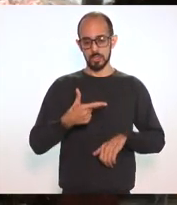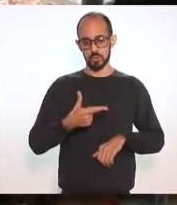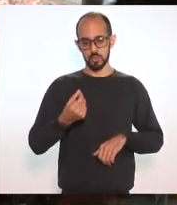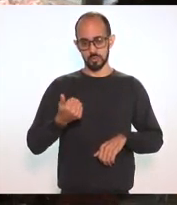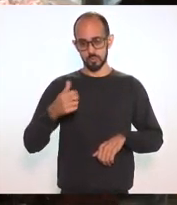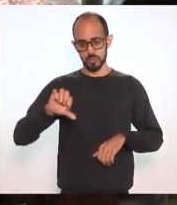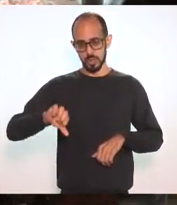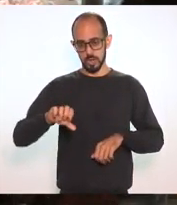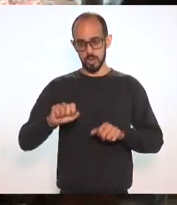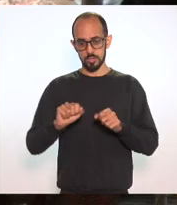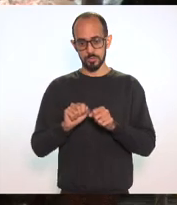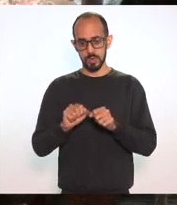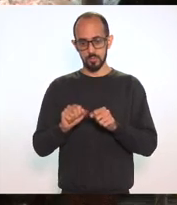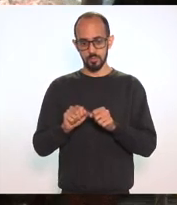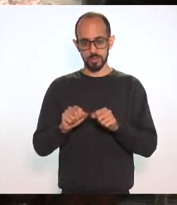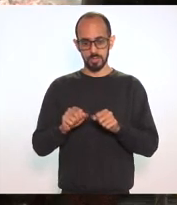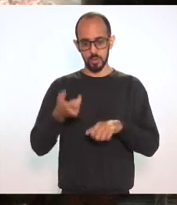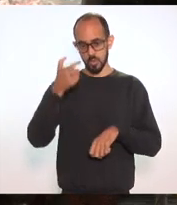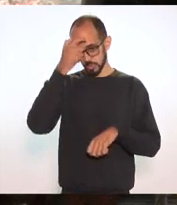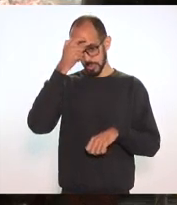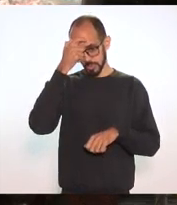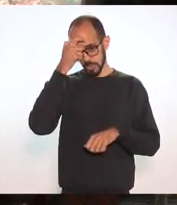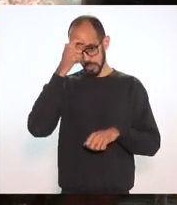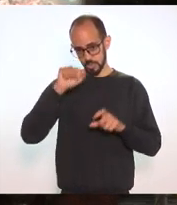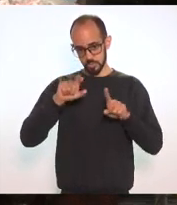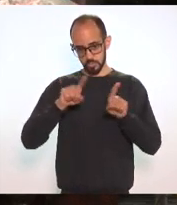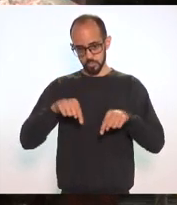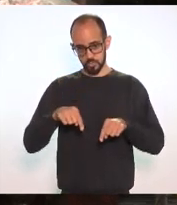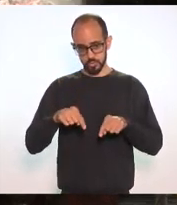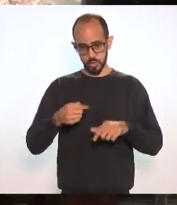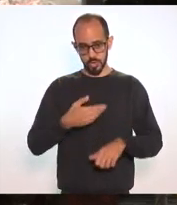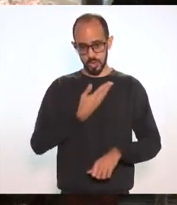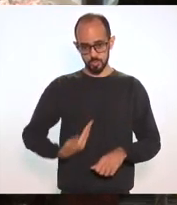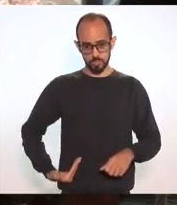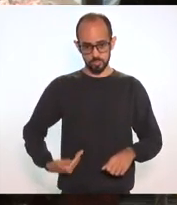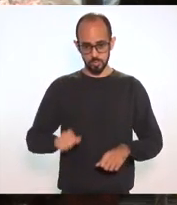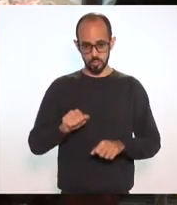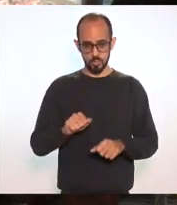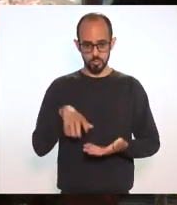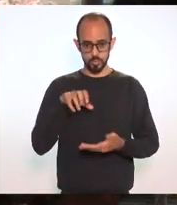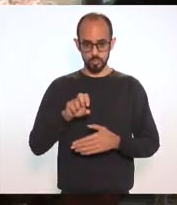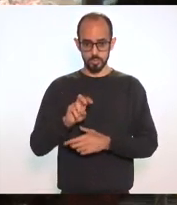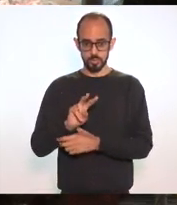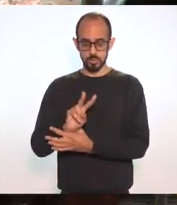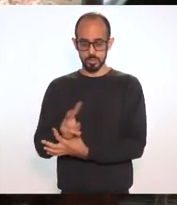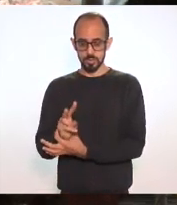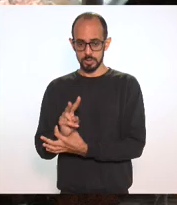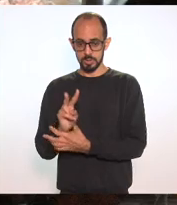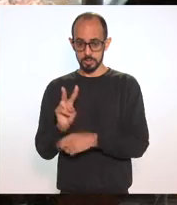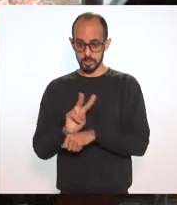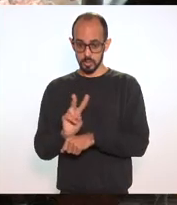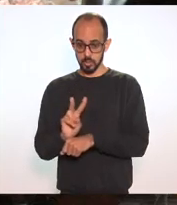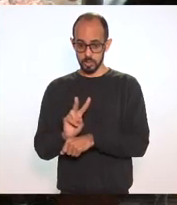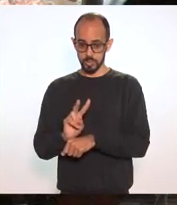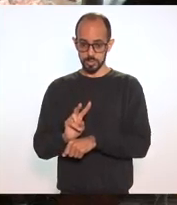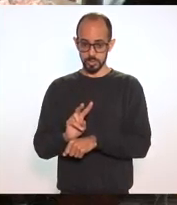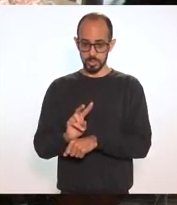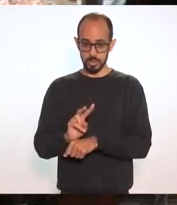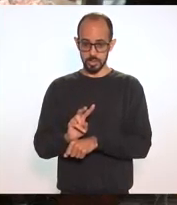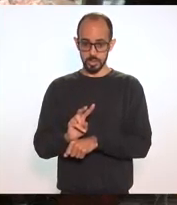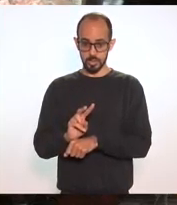promover treinamento e conscientização para os servidores dos órgãos de segurança pública acerca do enfrentamento dos